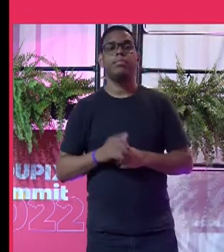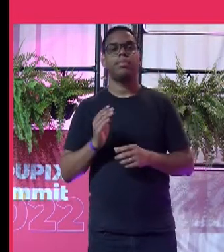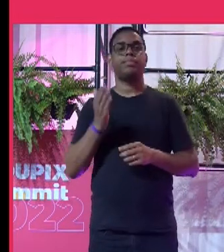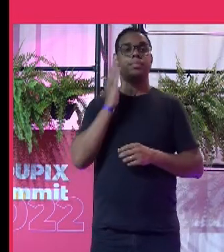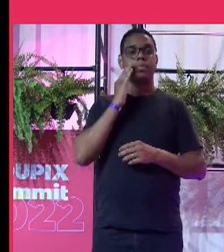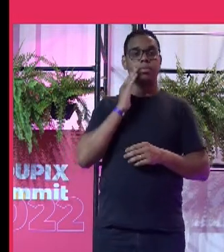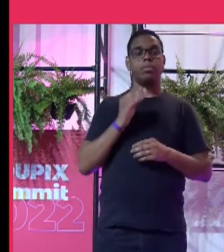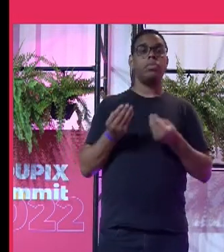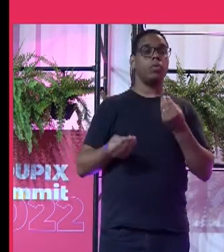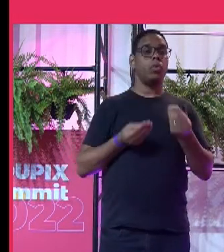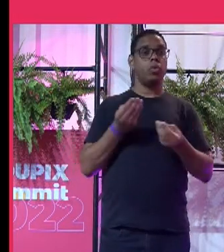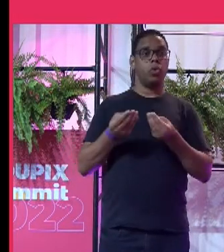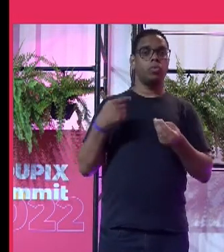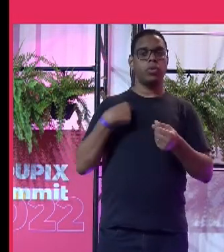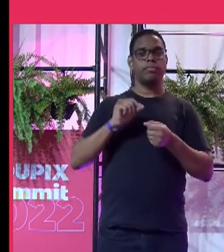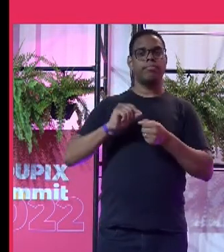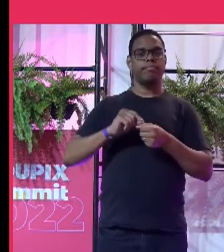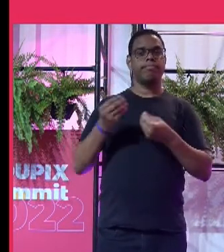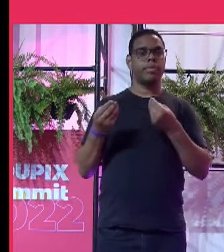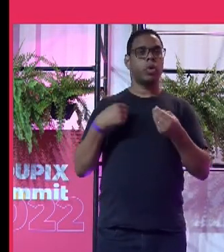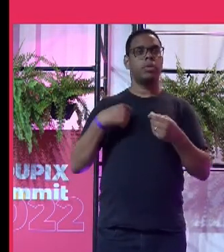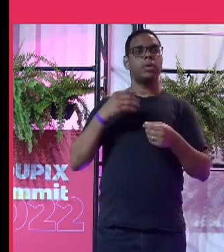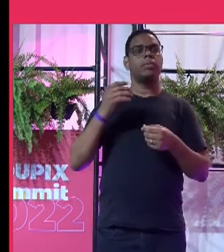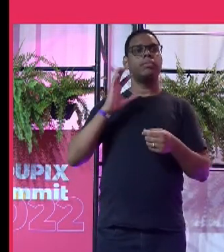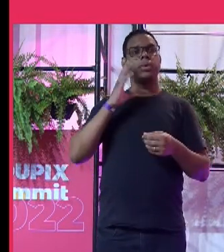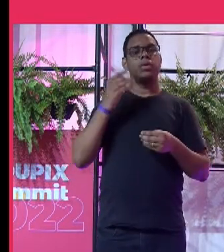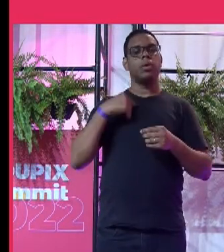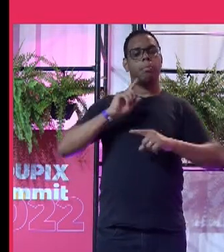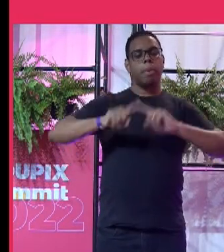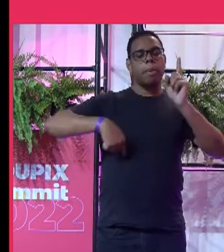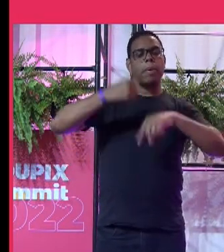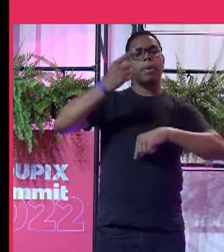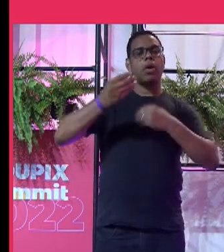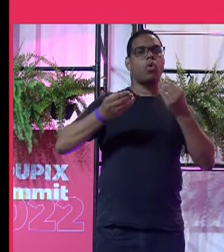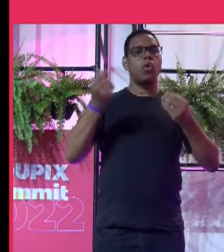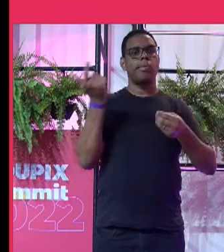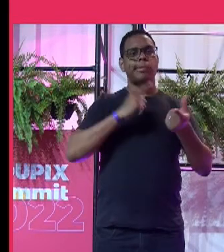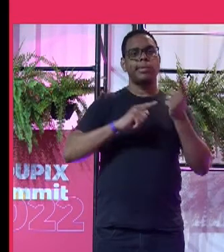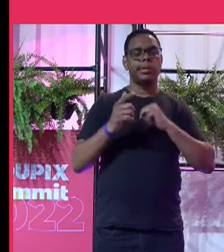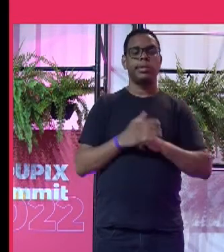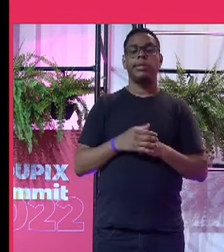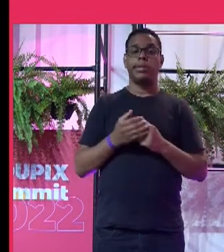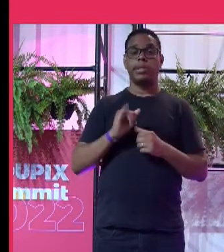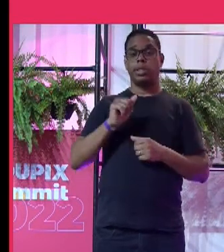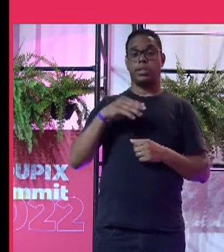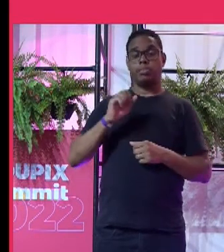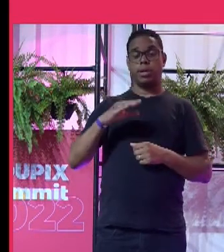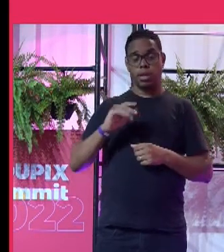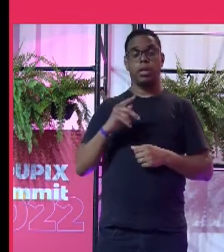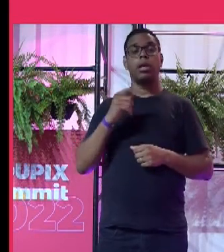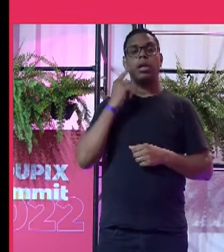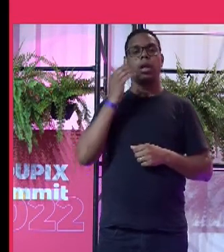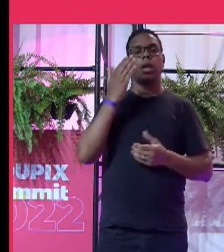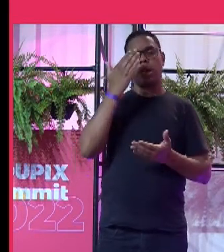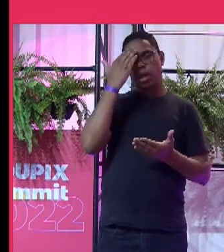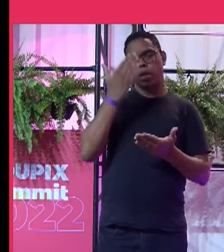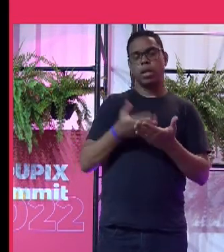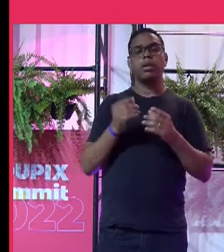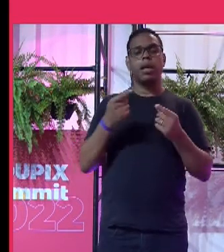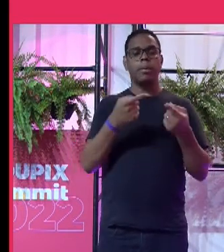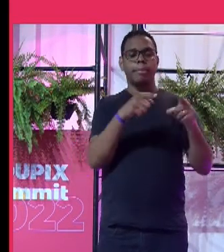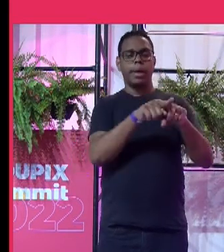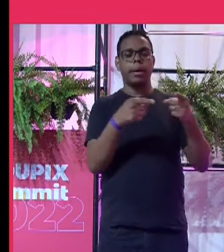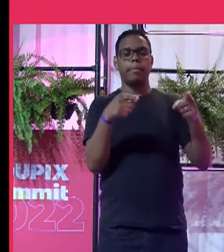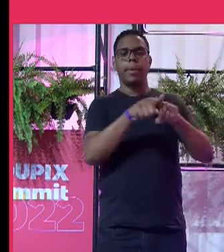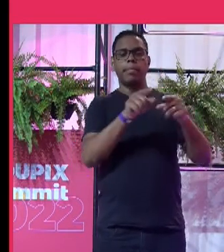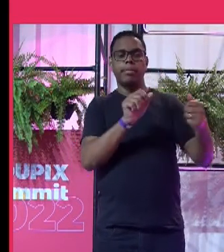sabe, mas como que a gente faz? Qual que é a chave do nosso sucesso para isso? A Jelly Smack acredita muito que é buscar parceiros